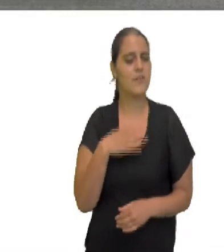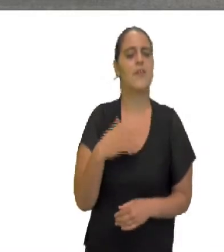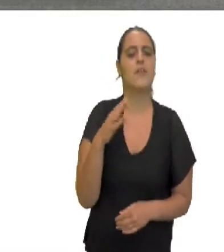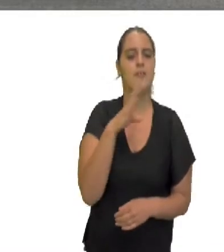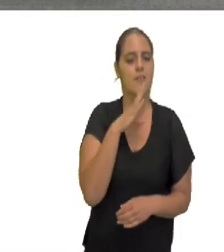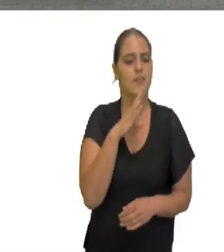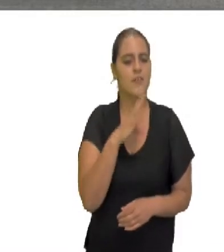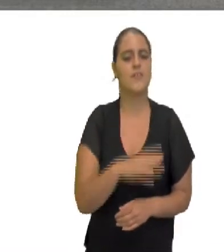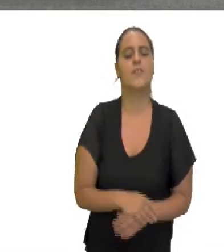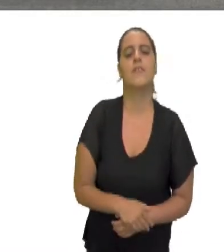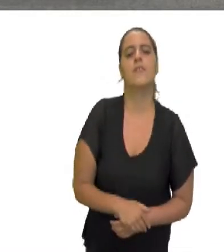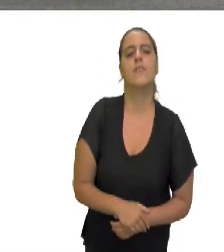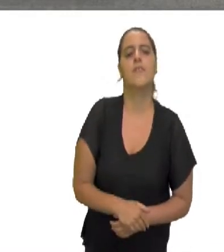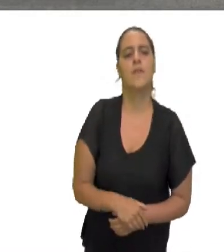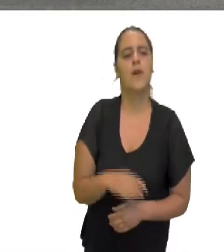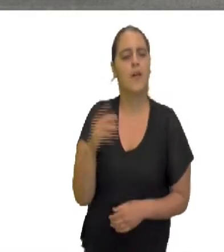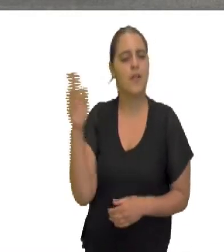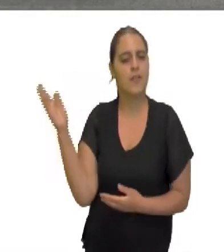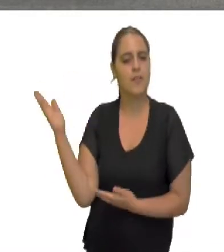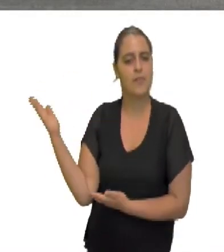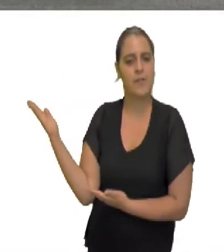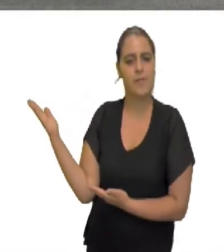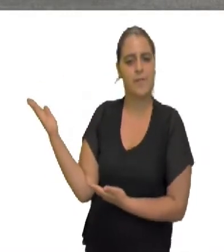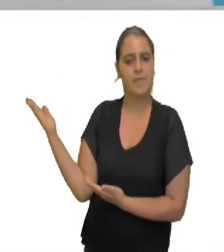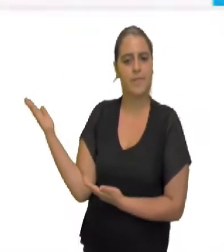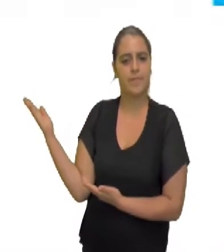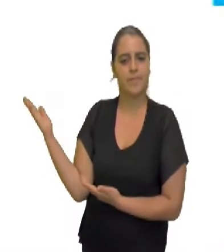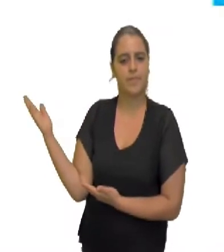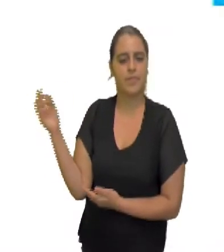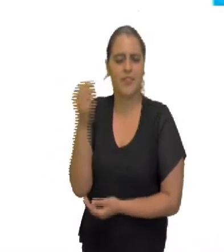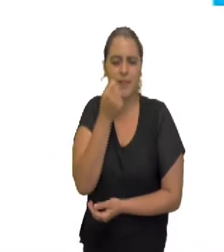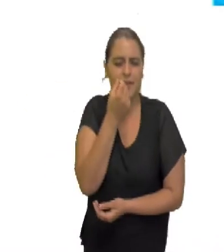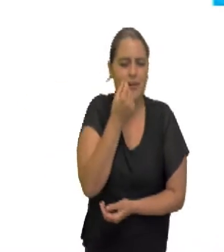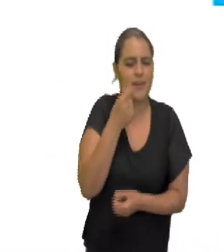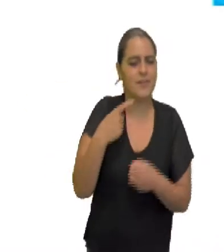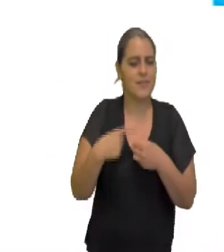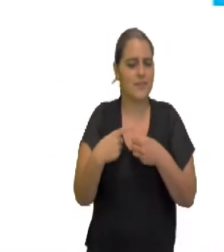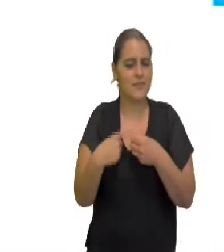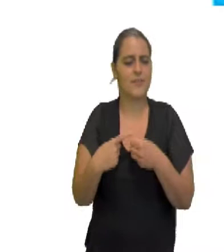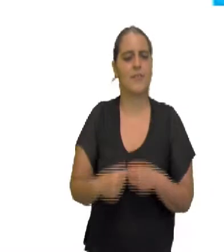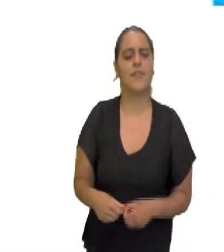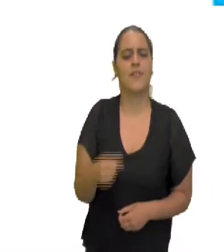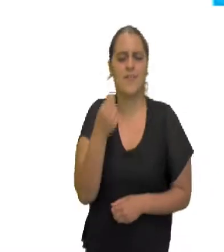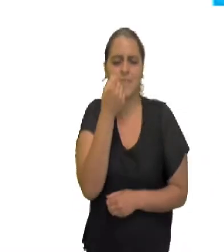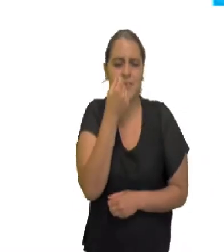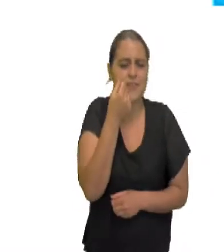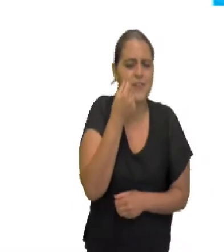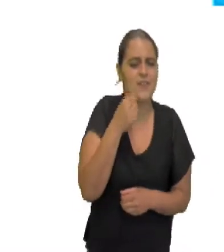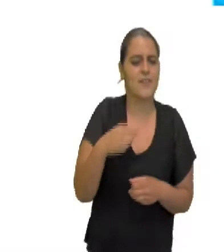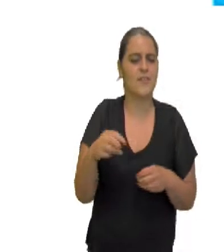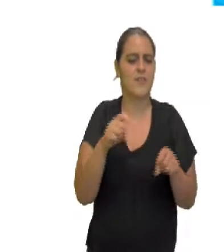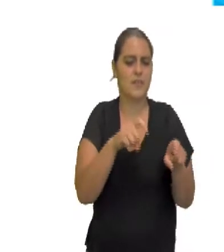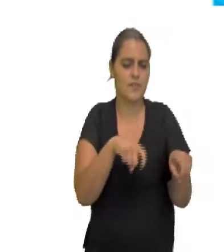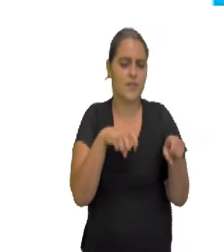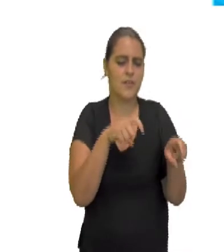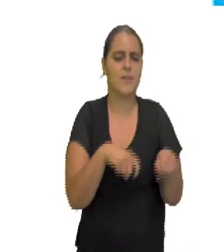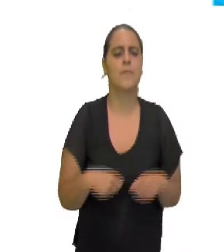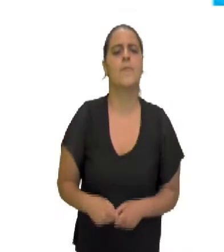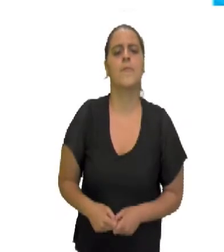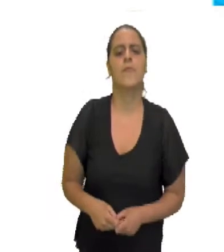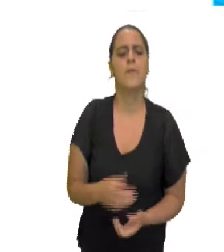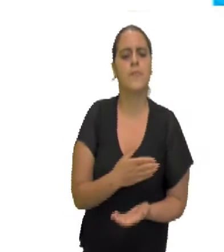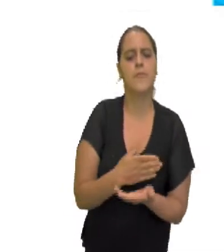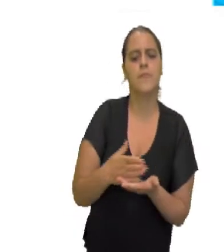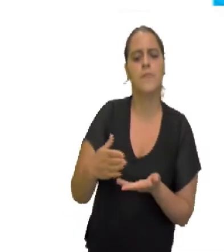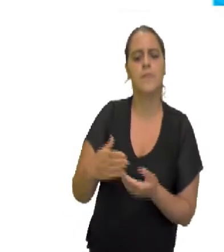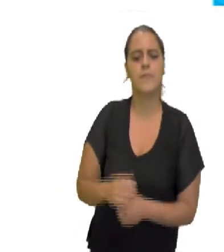conhece essa fábula. Olha só a capa do livro: O Rato da Cidade e o Rato do Campo. Vamos